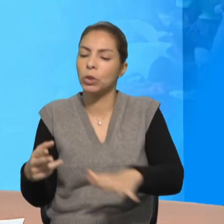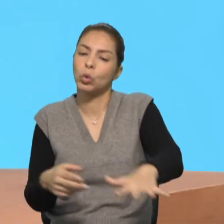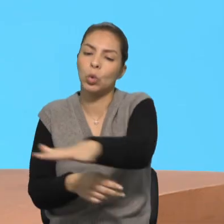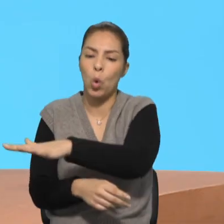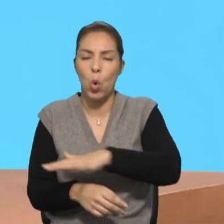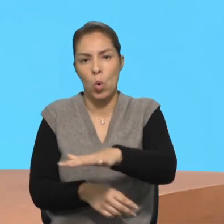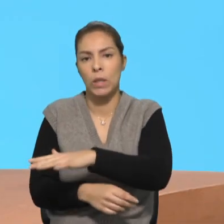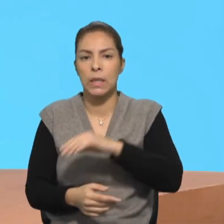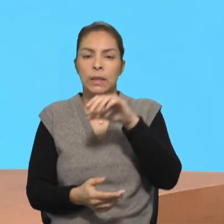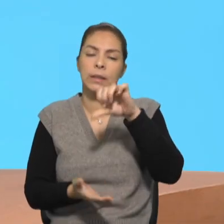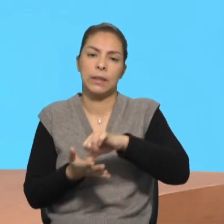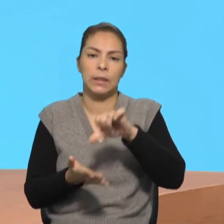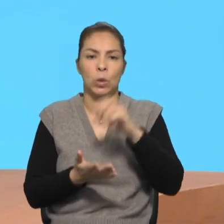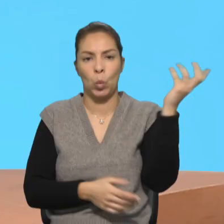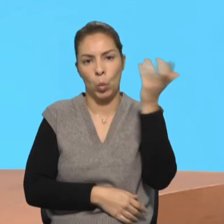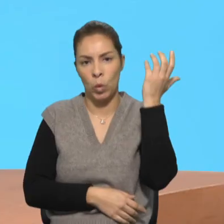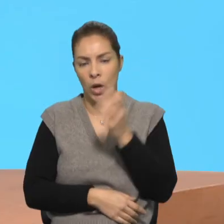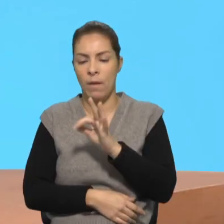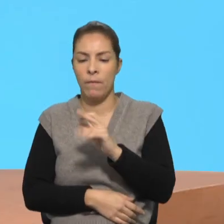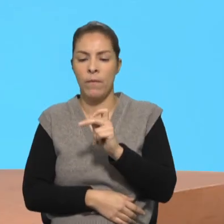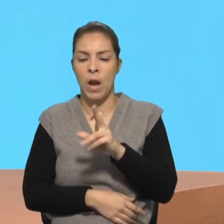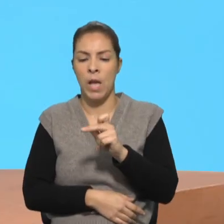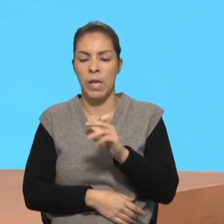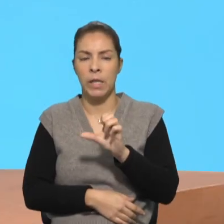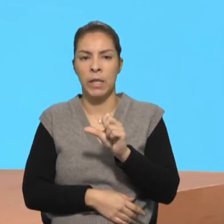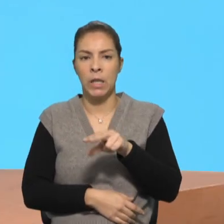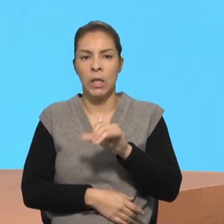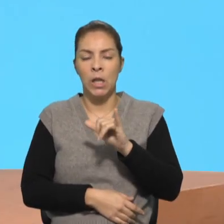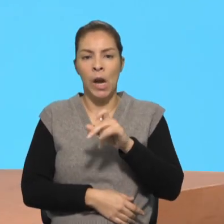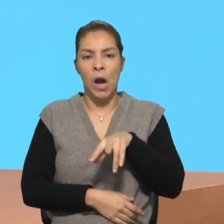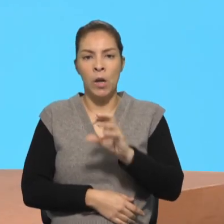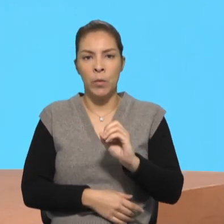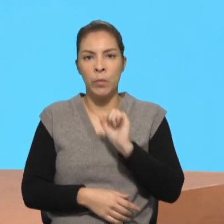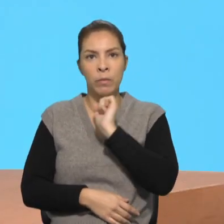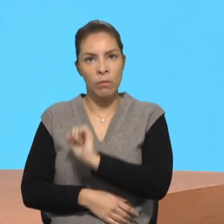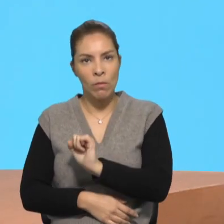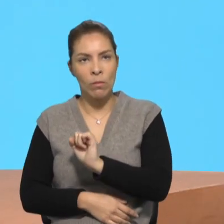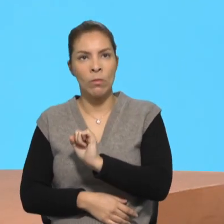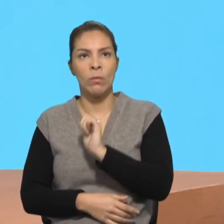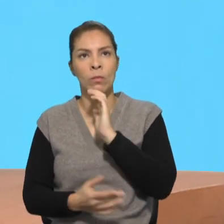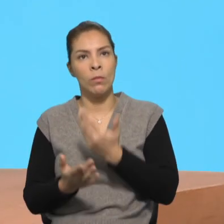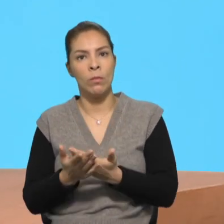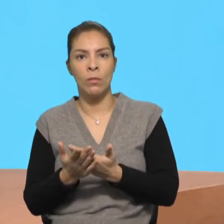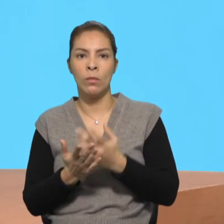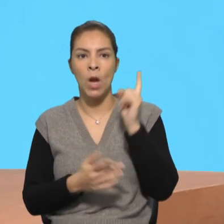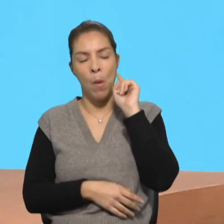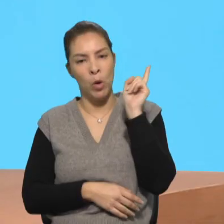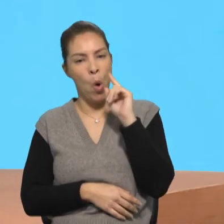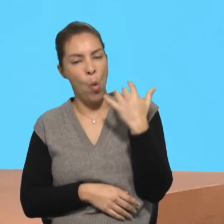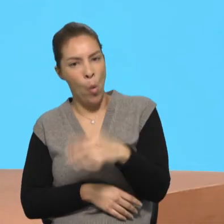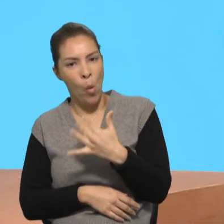Franciscano, que terá exatamente um bocadinho este sentido de enaltecer a importância do cântico. E